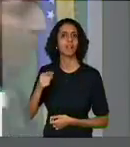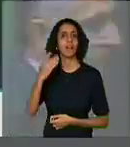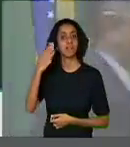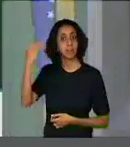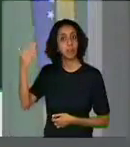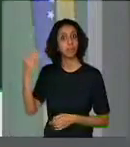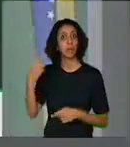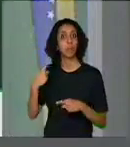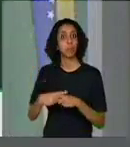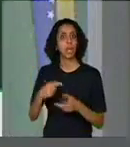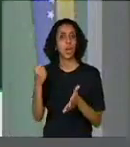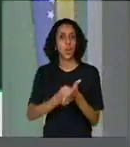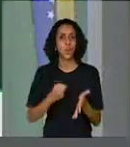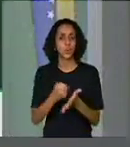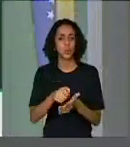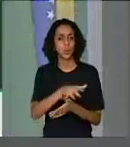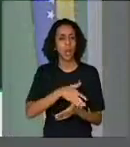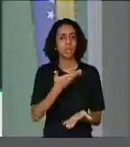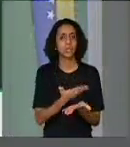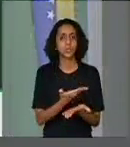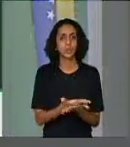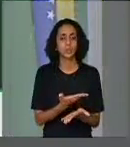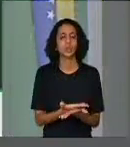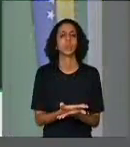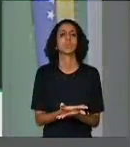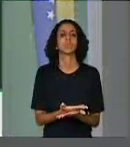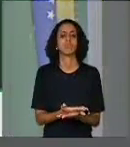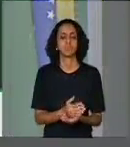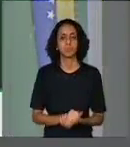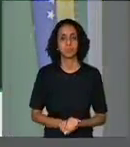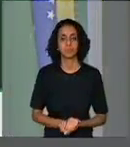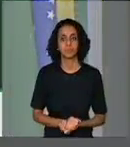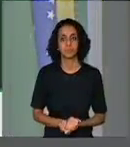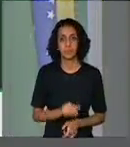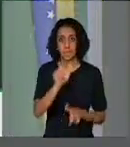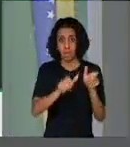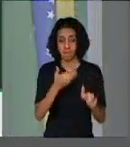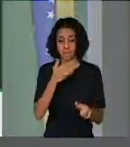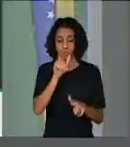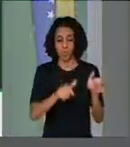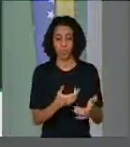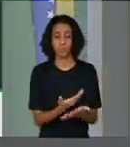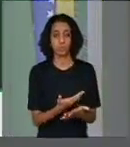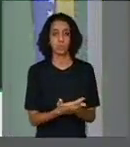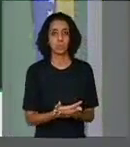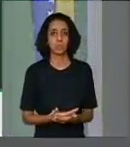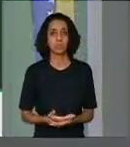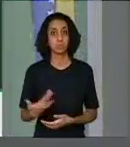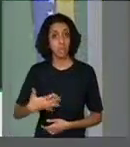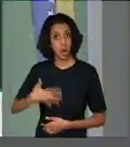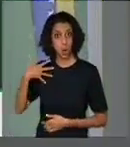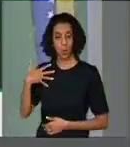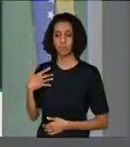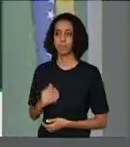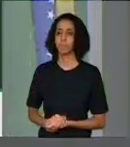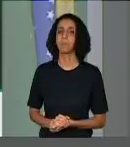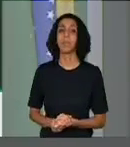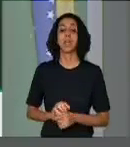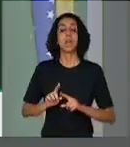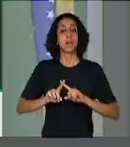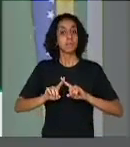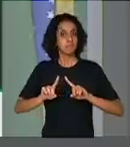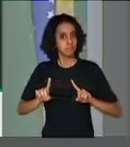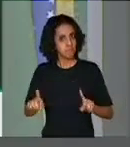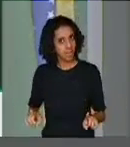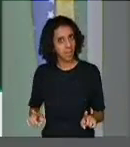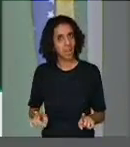estudantil, lutando contra o regime autoritário, e era honra esse parlamento, o homem federal. Mas eu discordo dela com